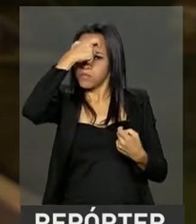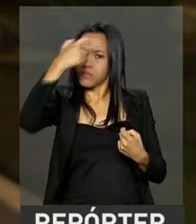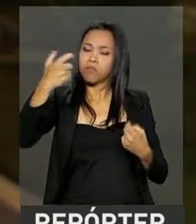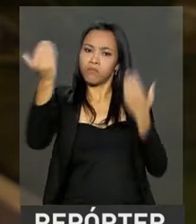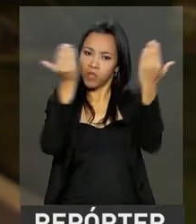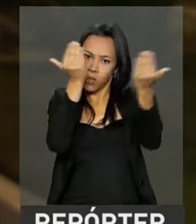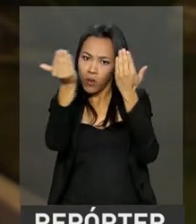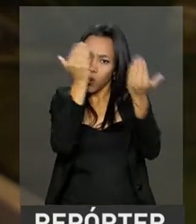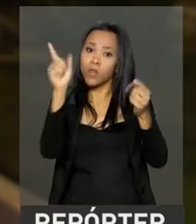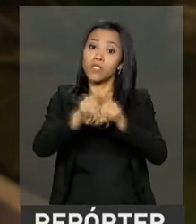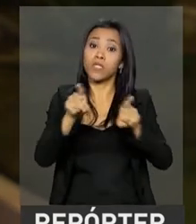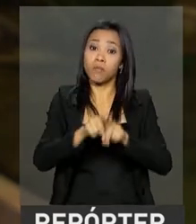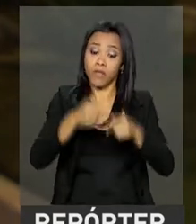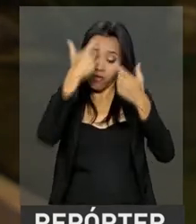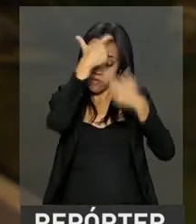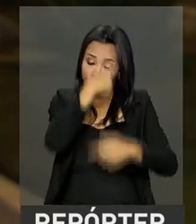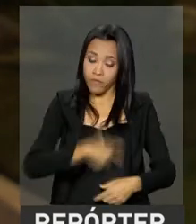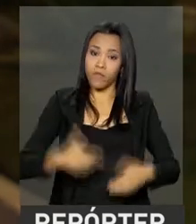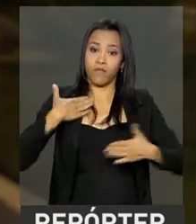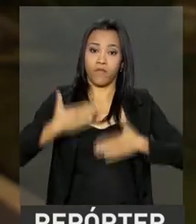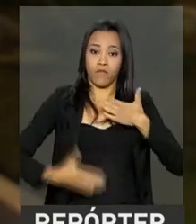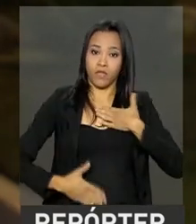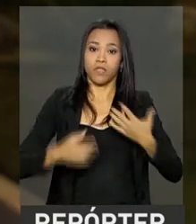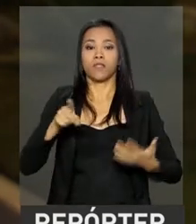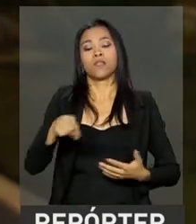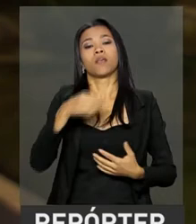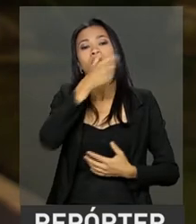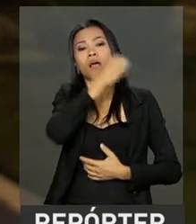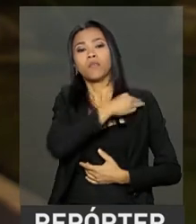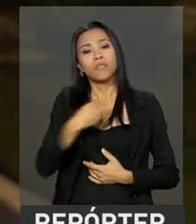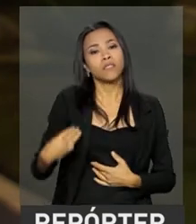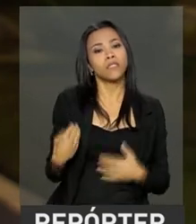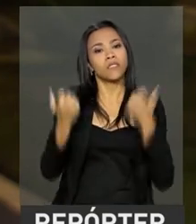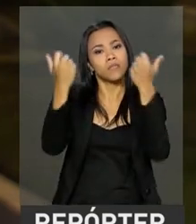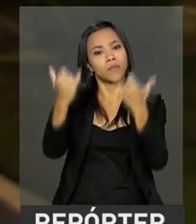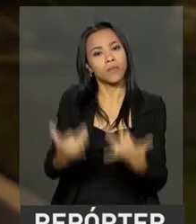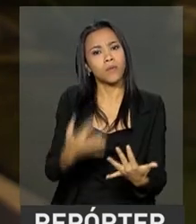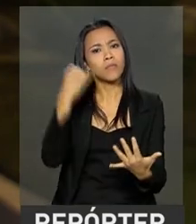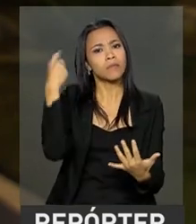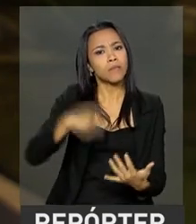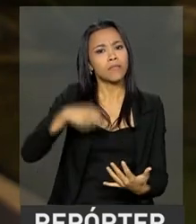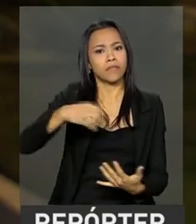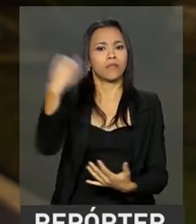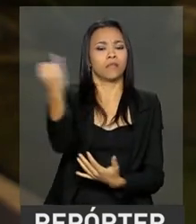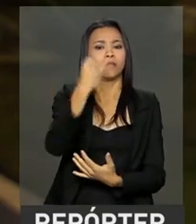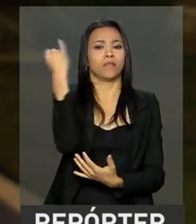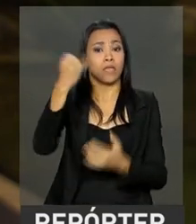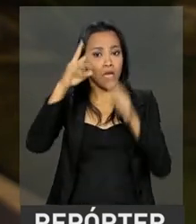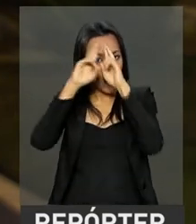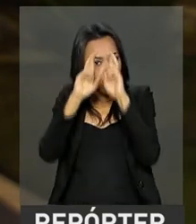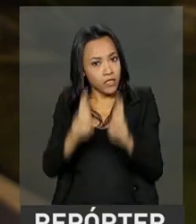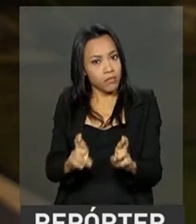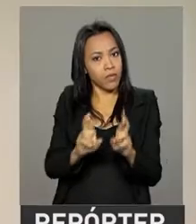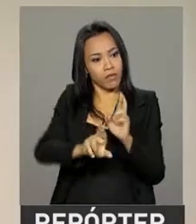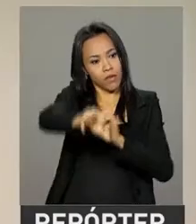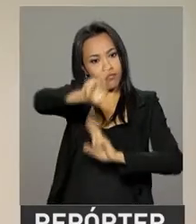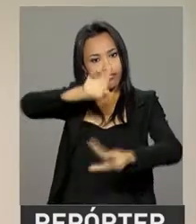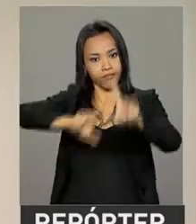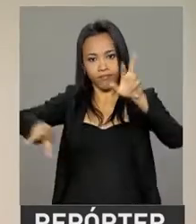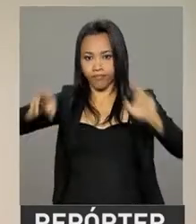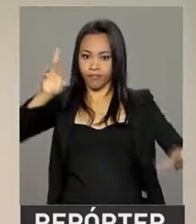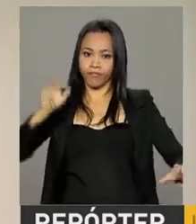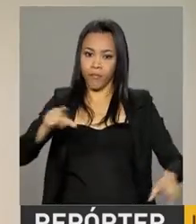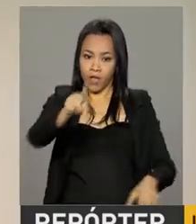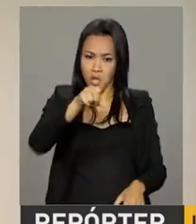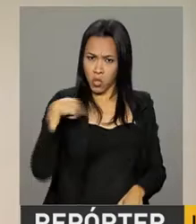física. A ministra dos Direitos Humanos, Luiz Linda Valois, destacou a necessidade do respeito à diversidade. Todos nós